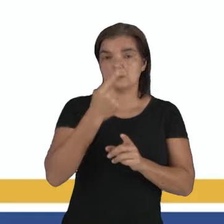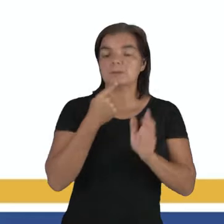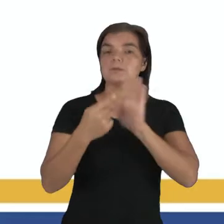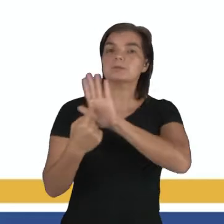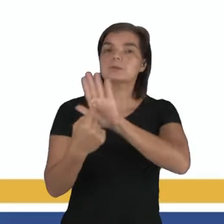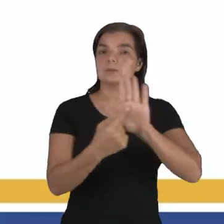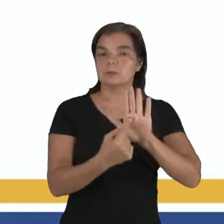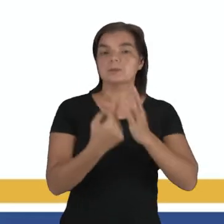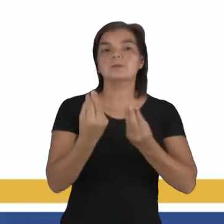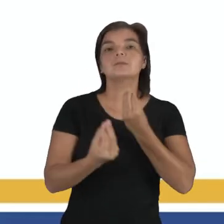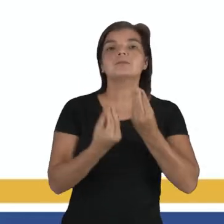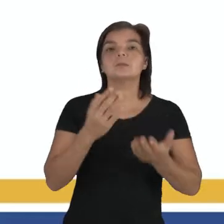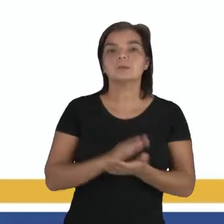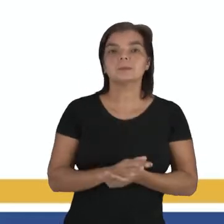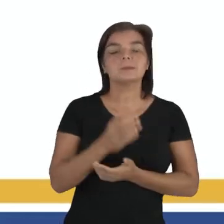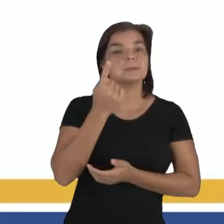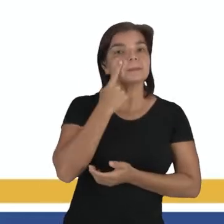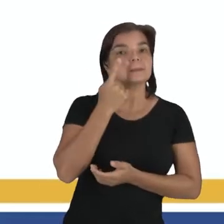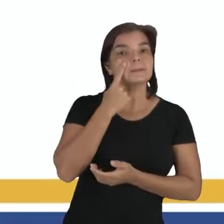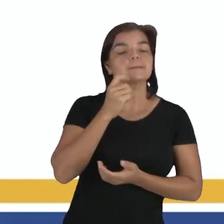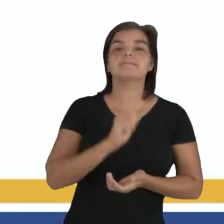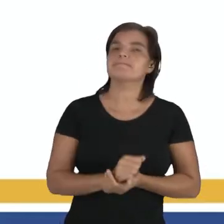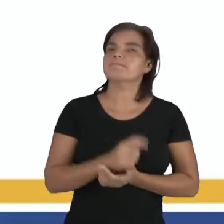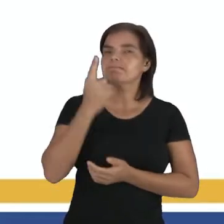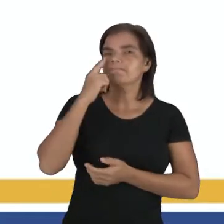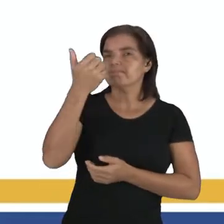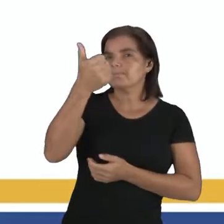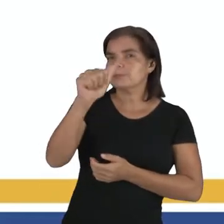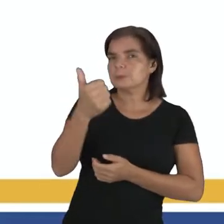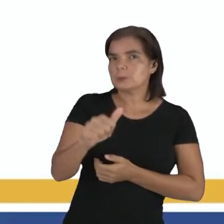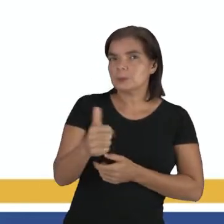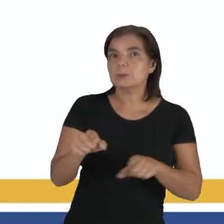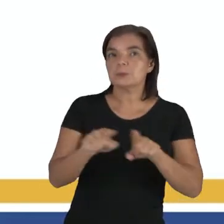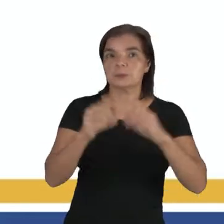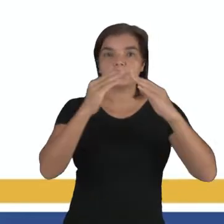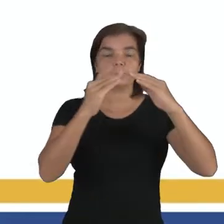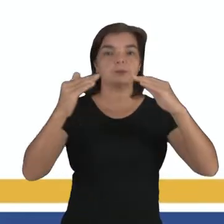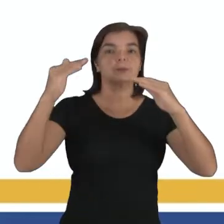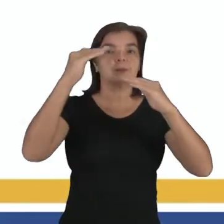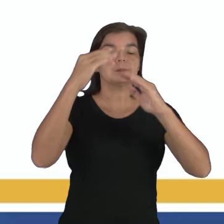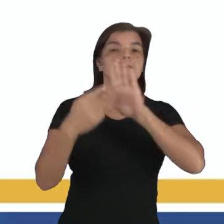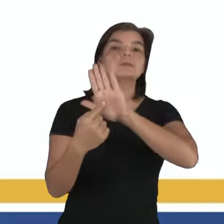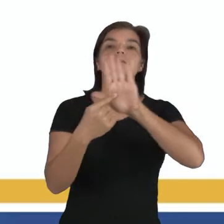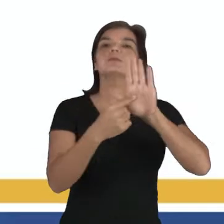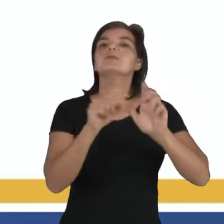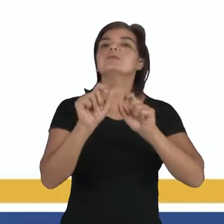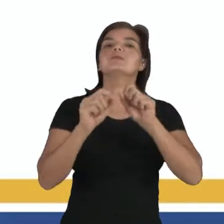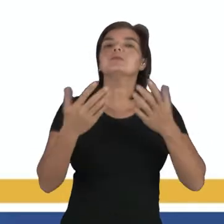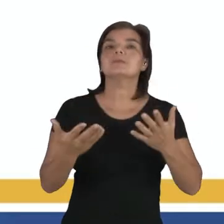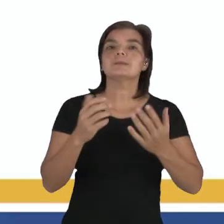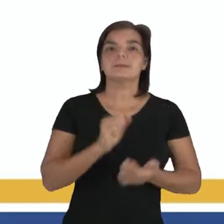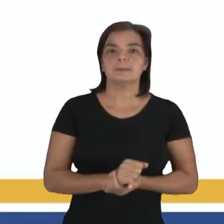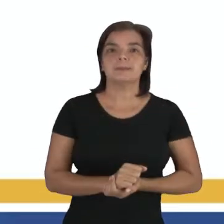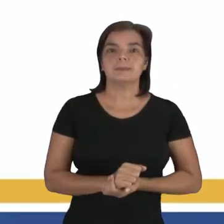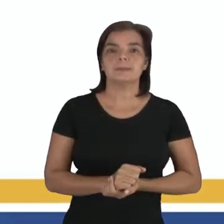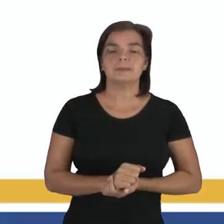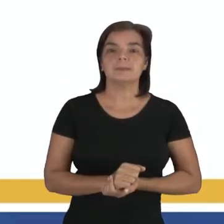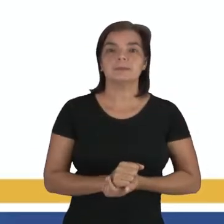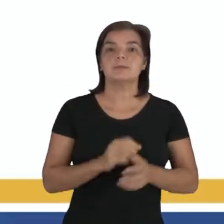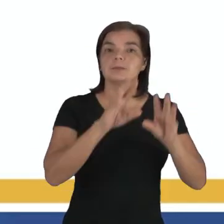duas figuras. Então, imagina aí, analisa a figura da imagem superior, que ela está mostrando